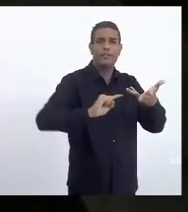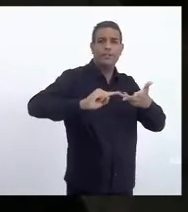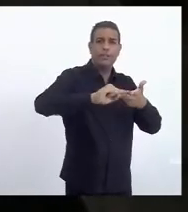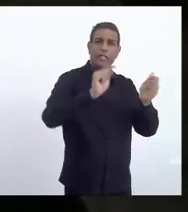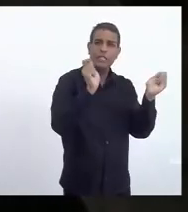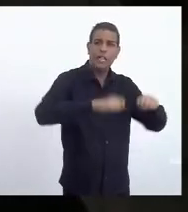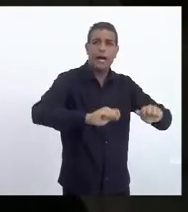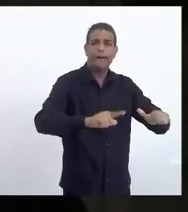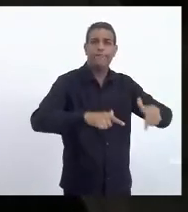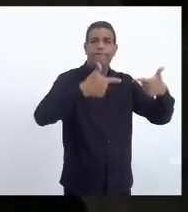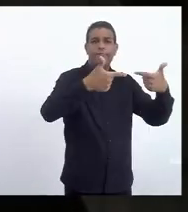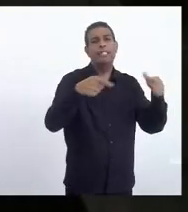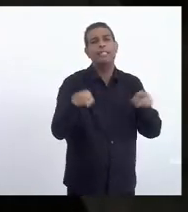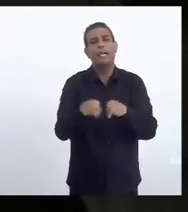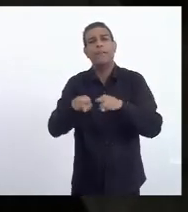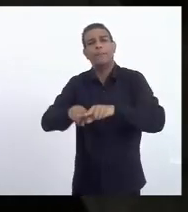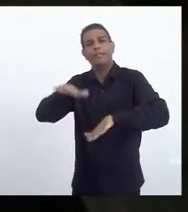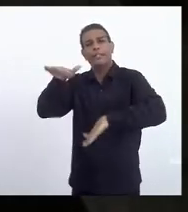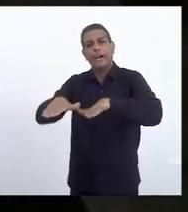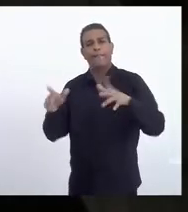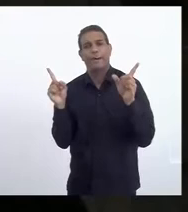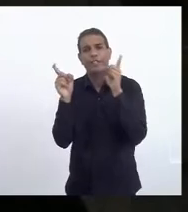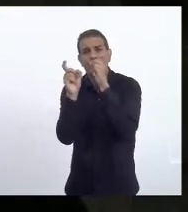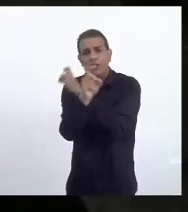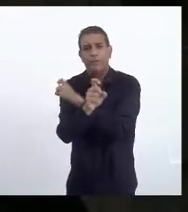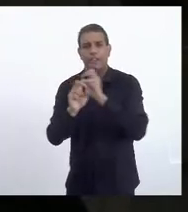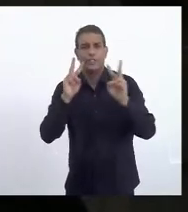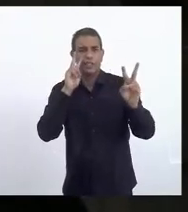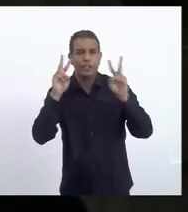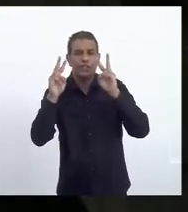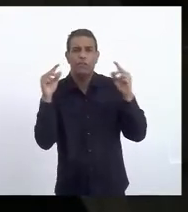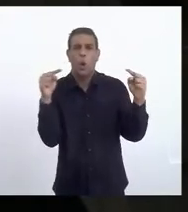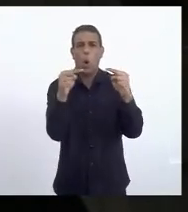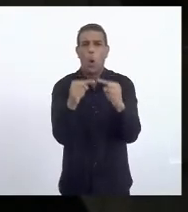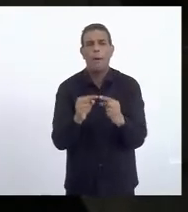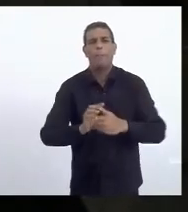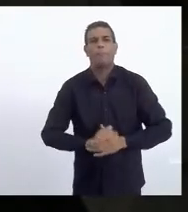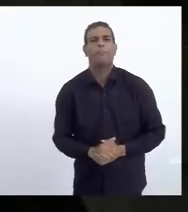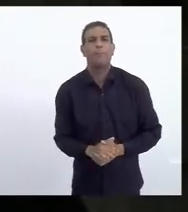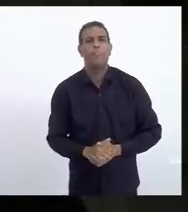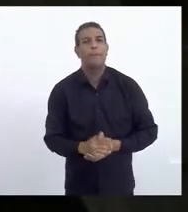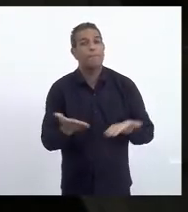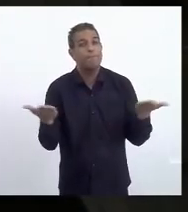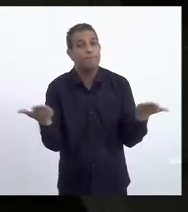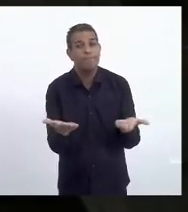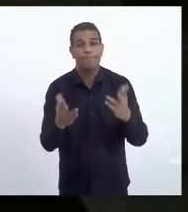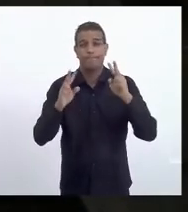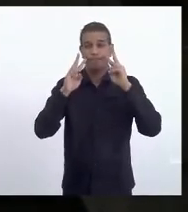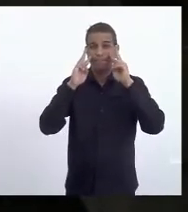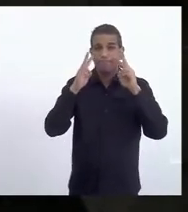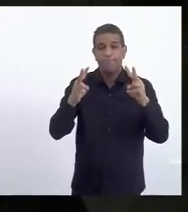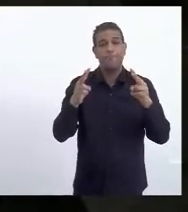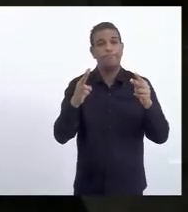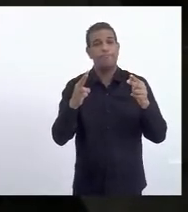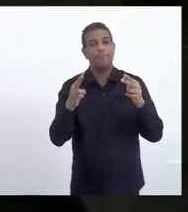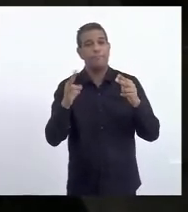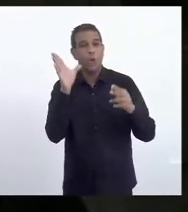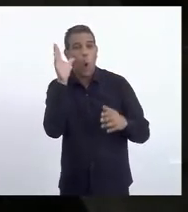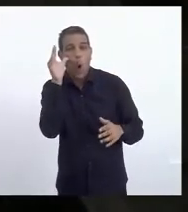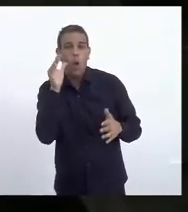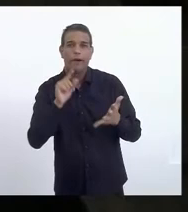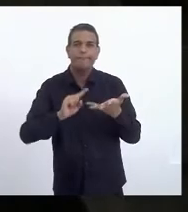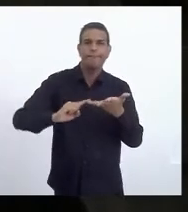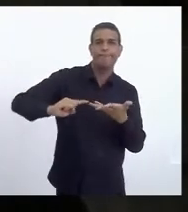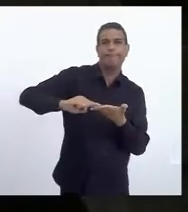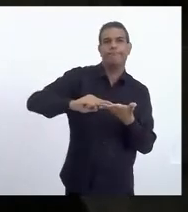momento de balança e tem momento de tempestade nesse caso literalmente Então eu queria que fazer repercutir esse fato curioso